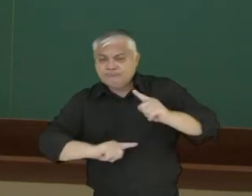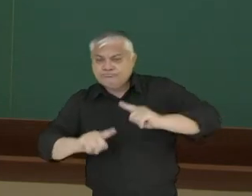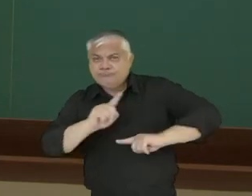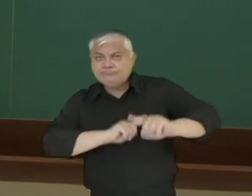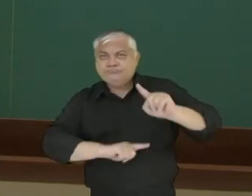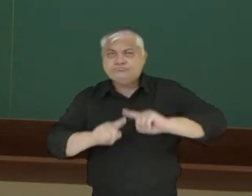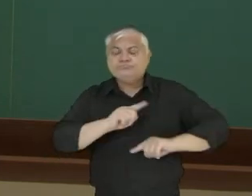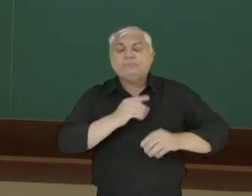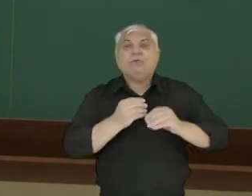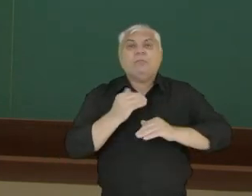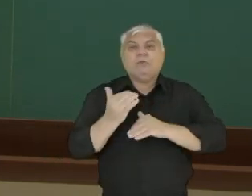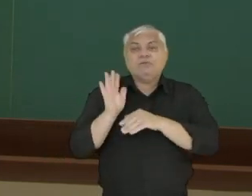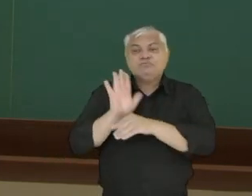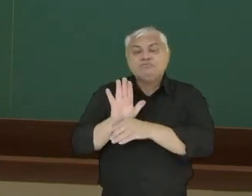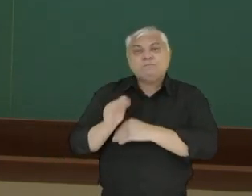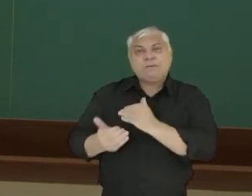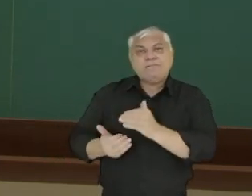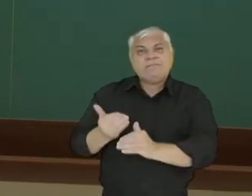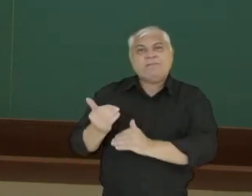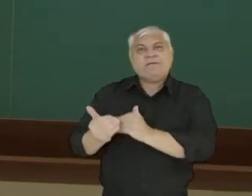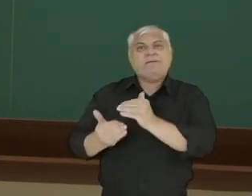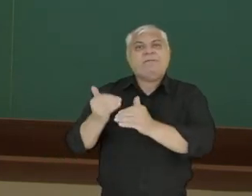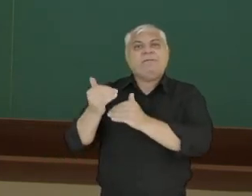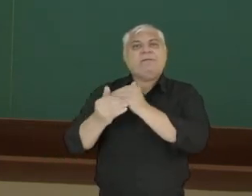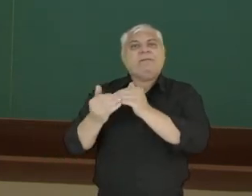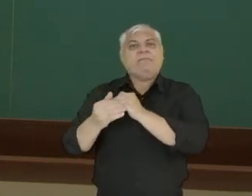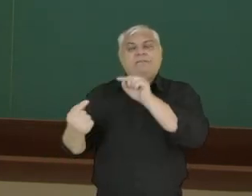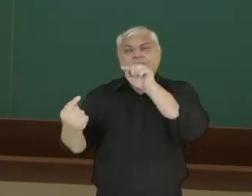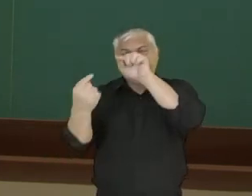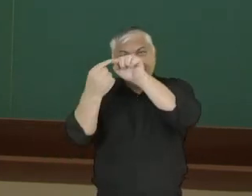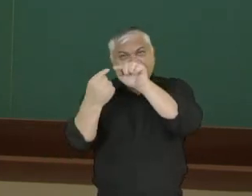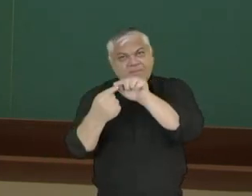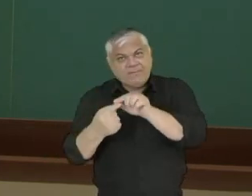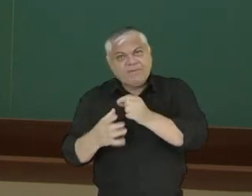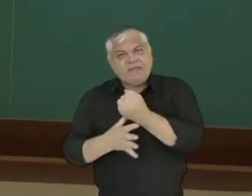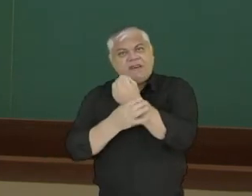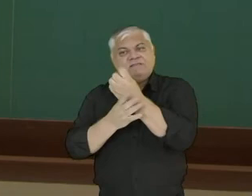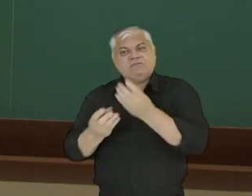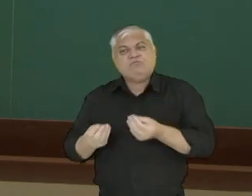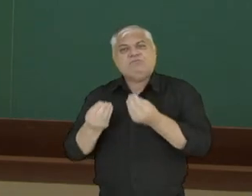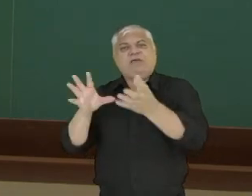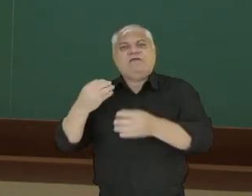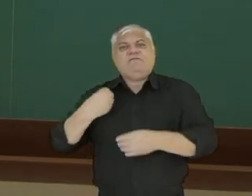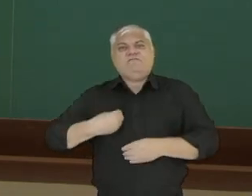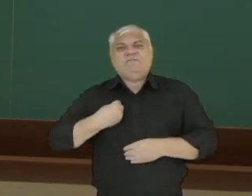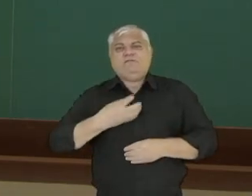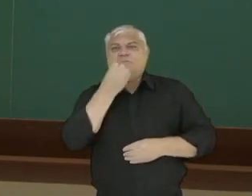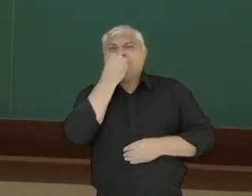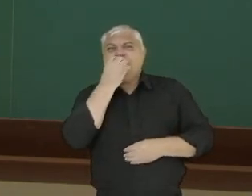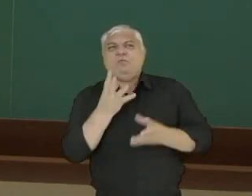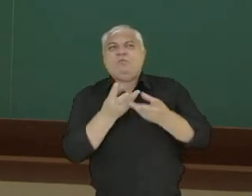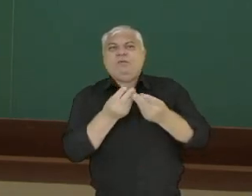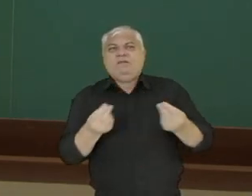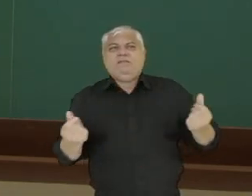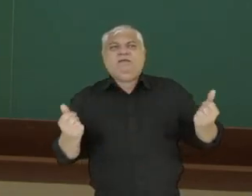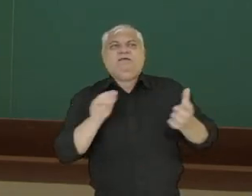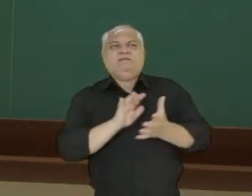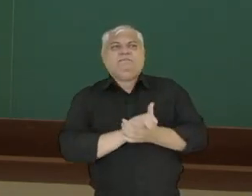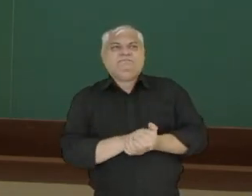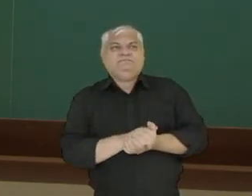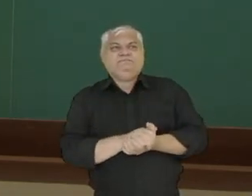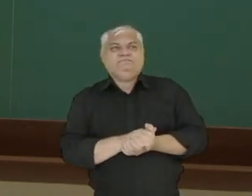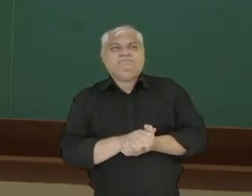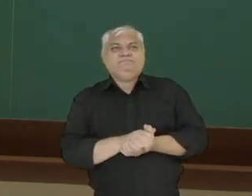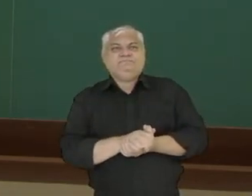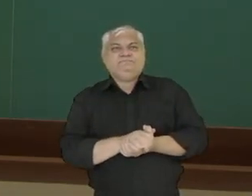promover o desenvolvimento adequado, garantindo o bem-estar ali à população que ali vive. Aqui,